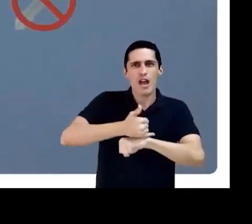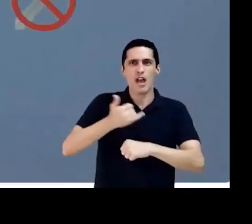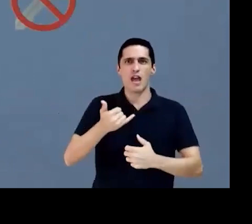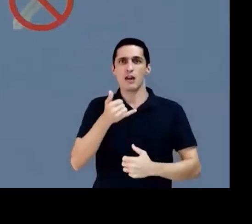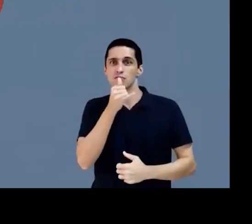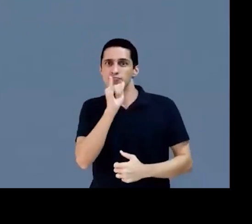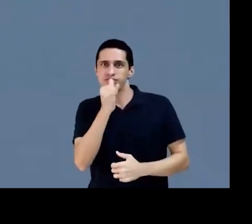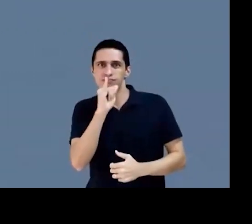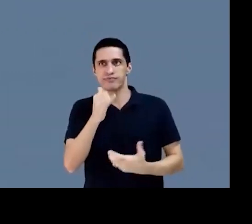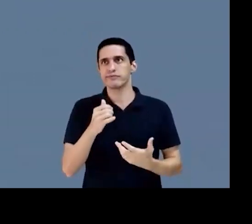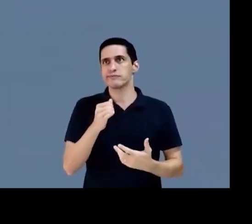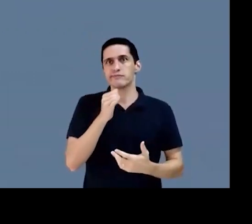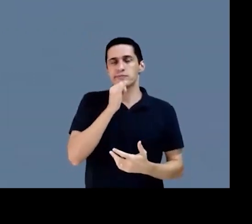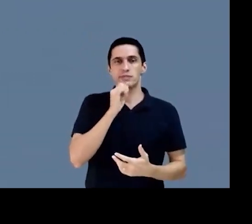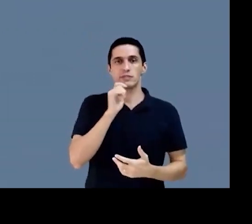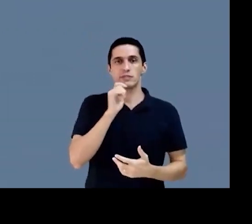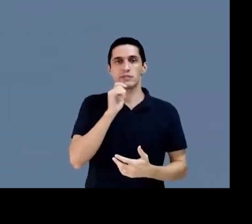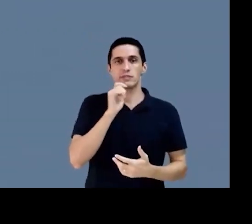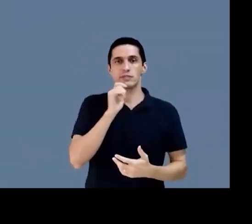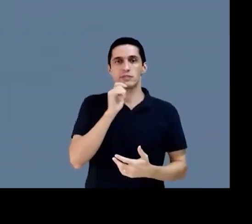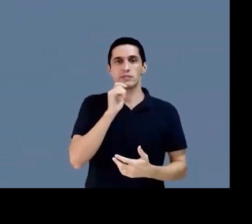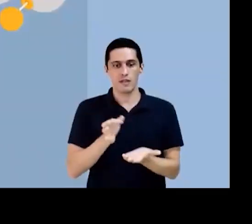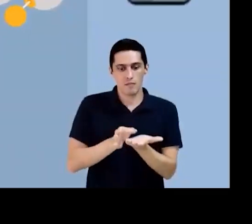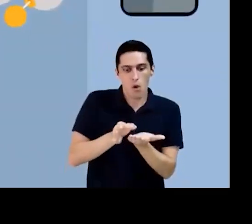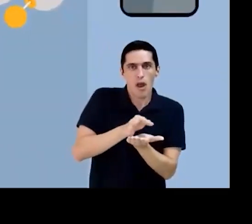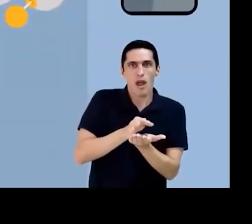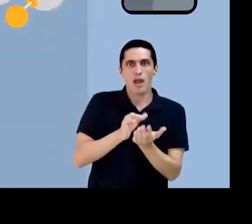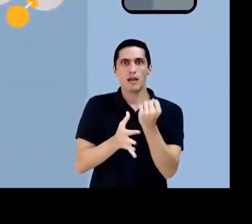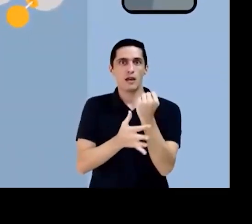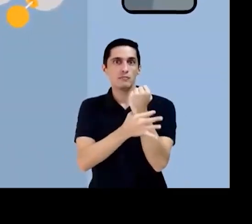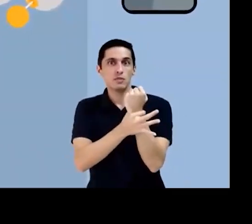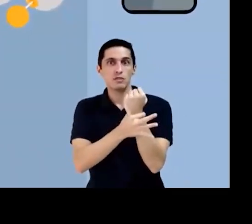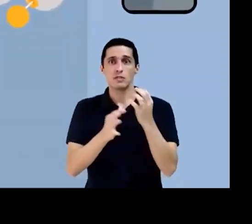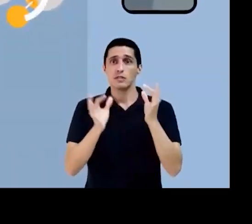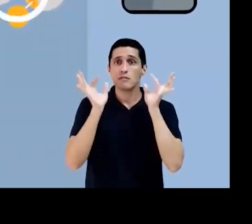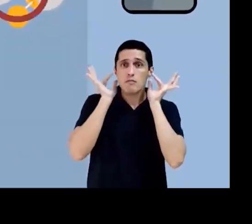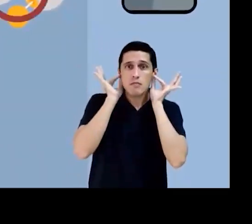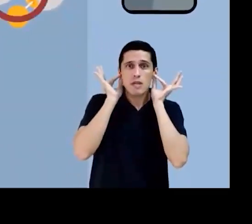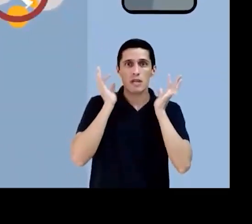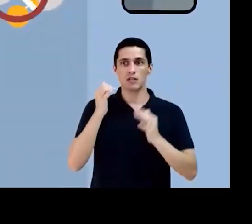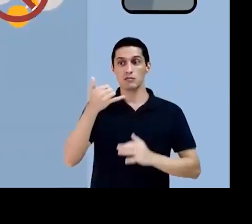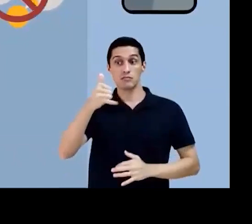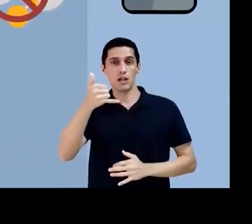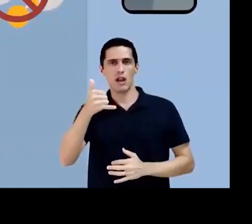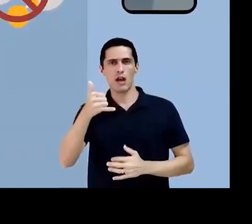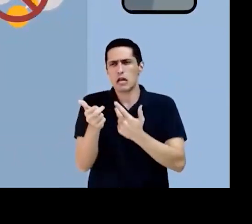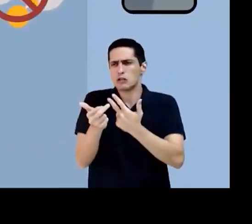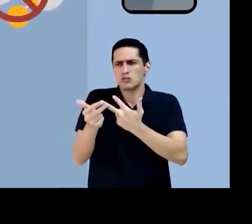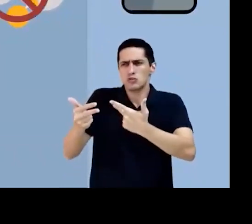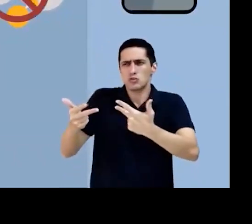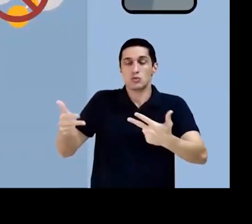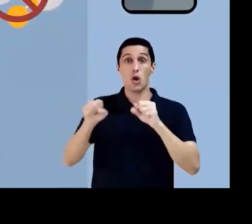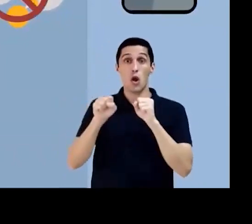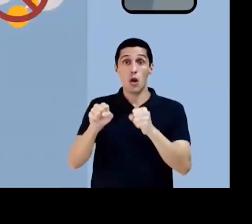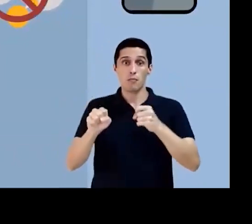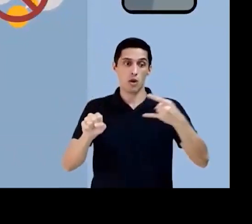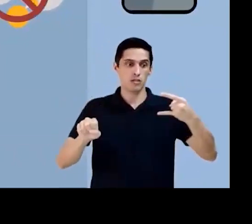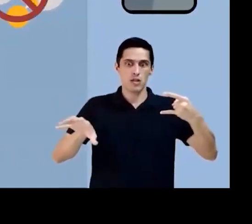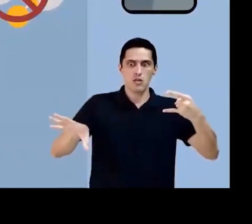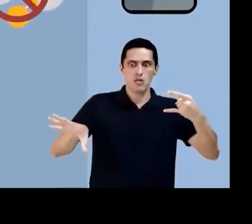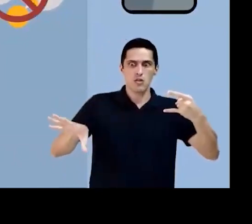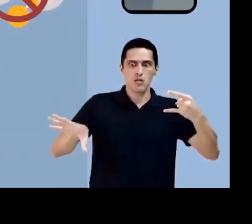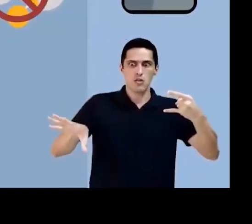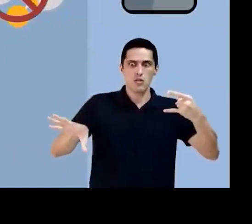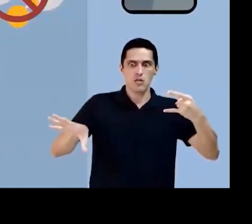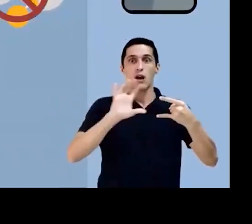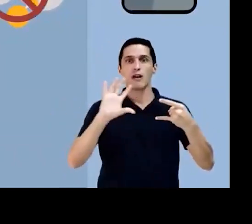ou eletrônicos, tais como chaves, moedas, pulseiras, brincos, celulares ou qualquer outro item que possa ser